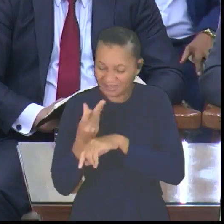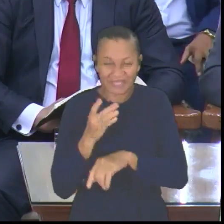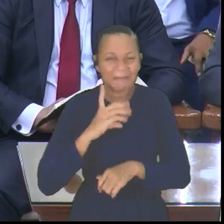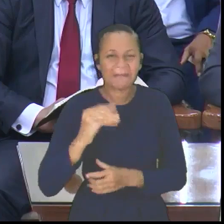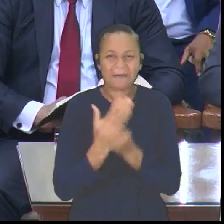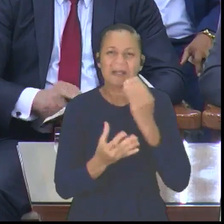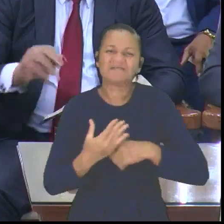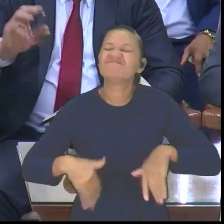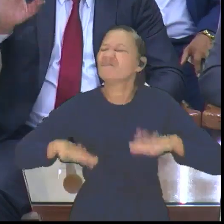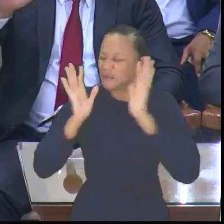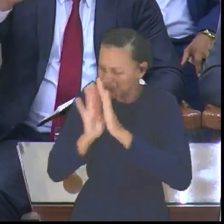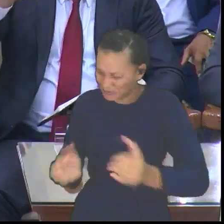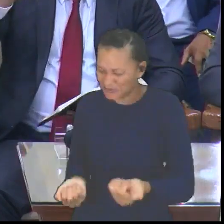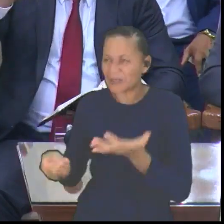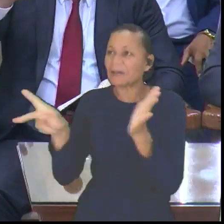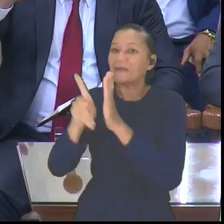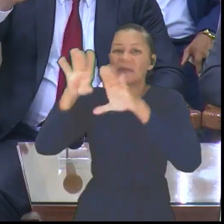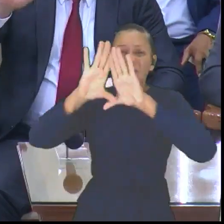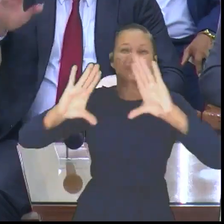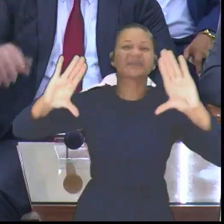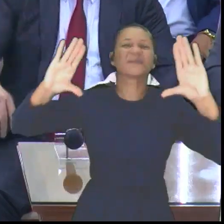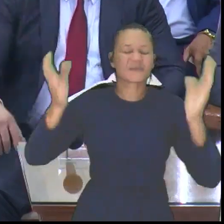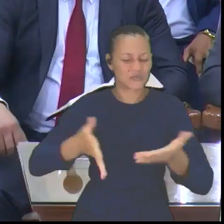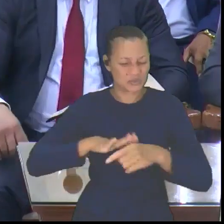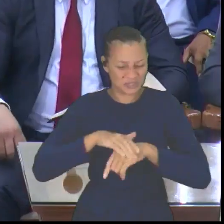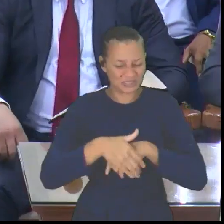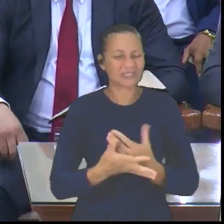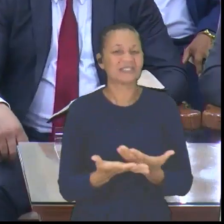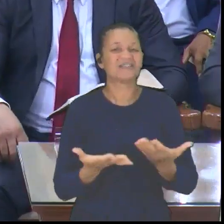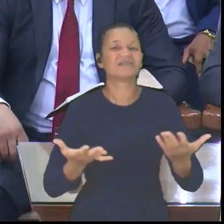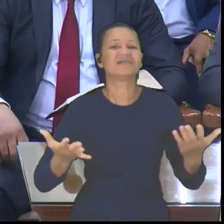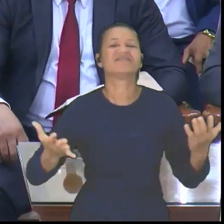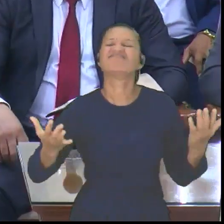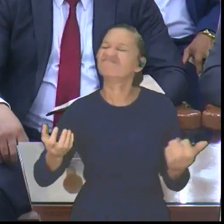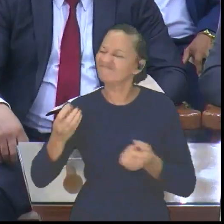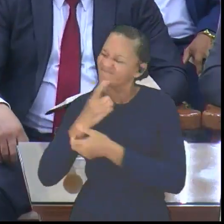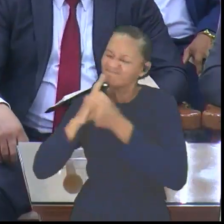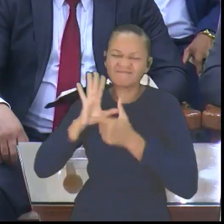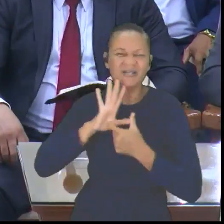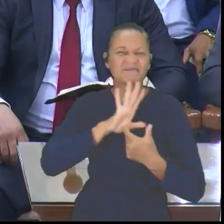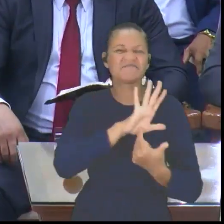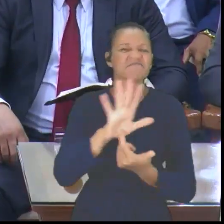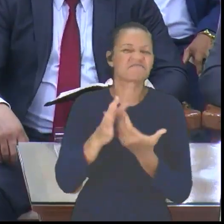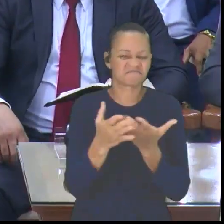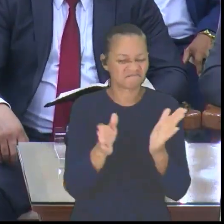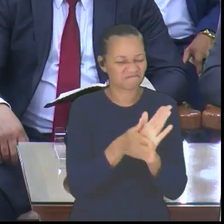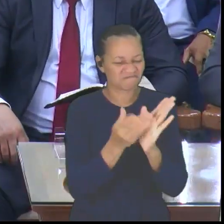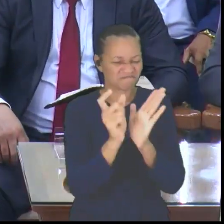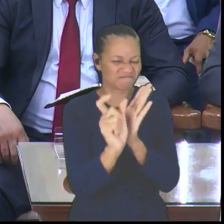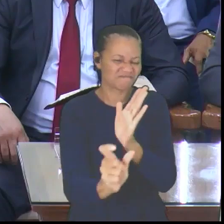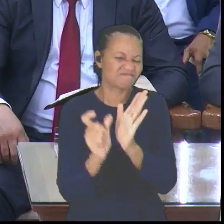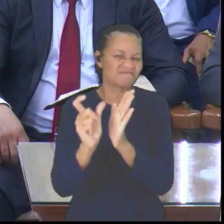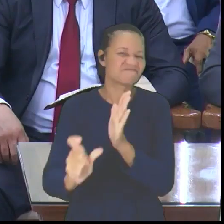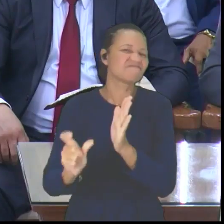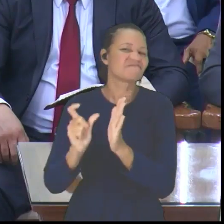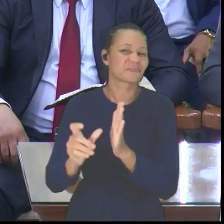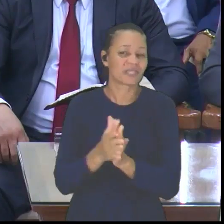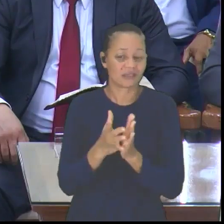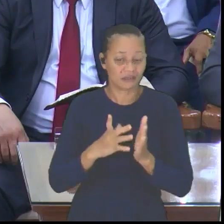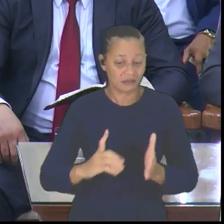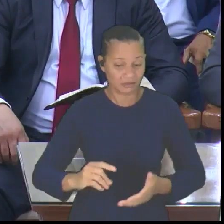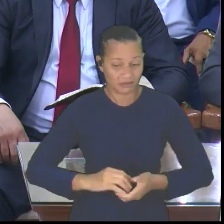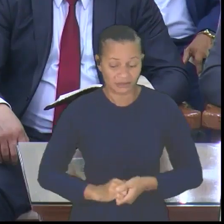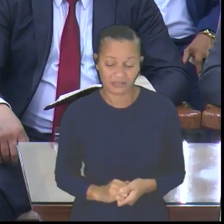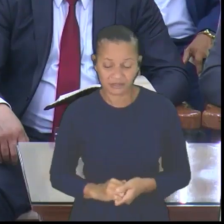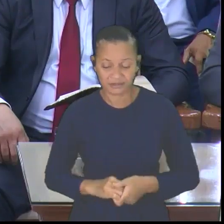pode levantar a mão e adorar o Deus dos céus esta noite, pela revelação da sua palavra? O